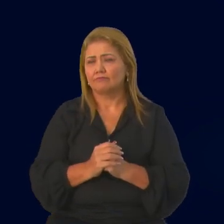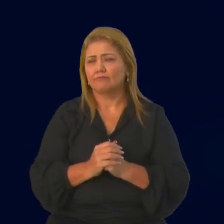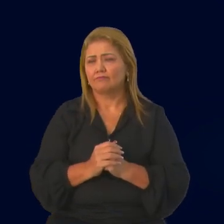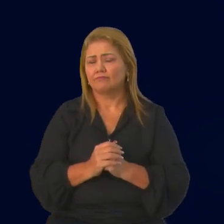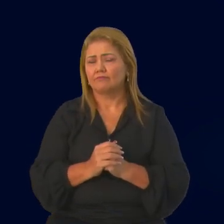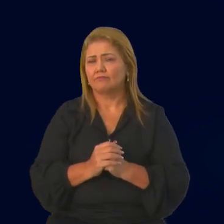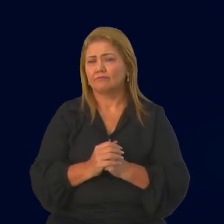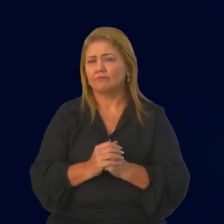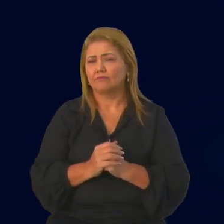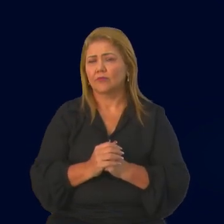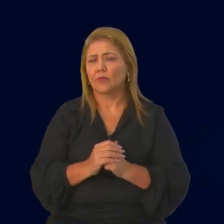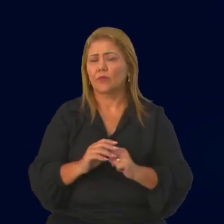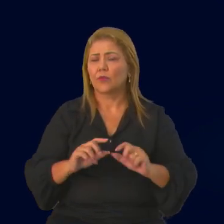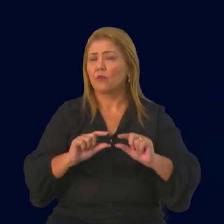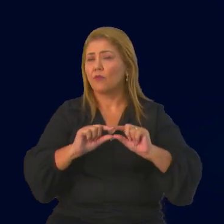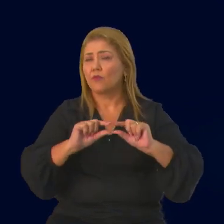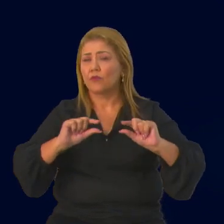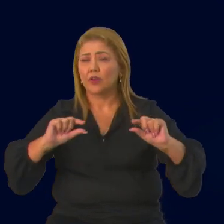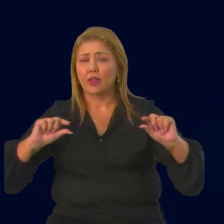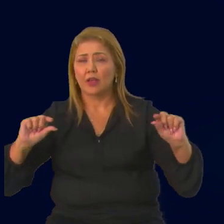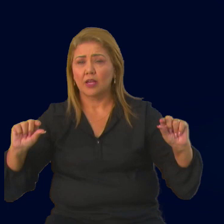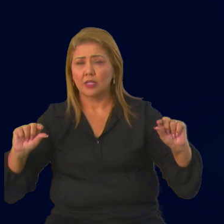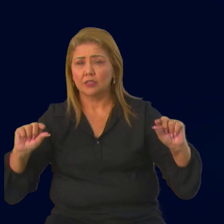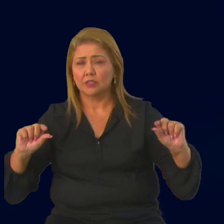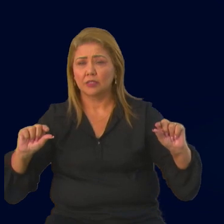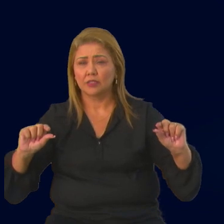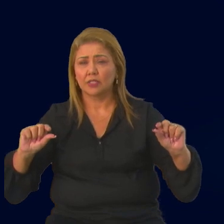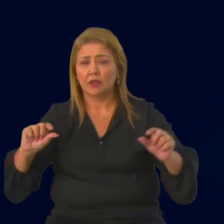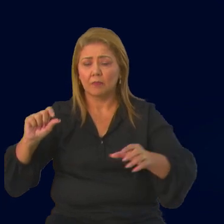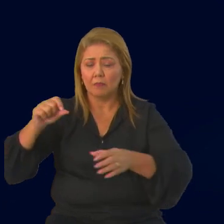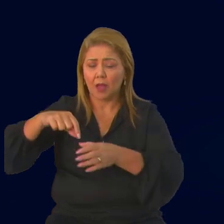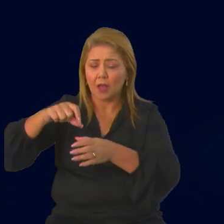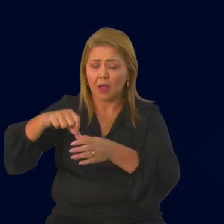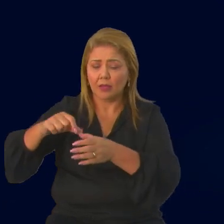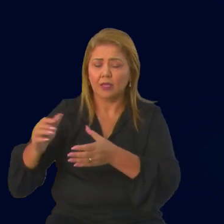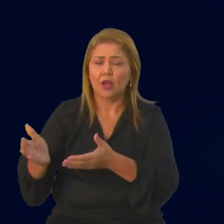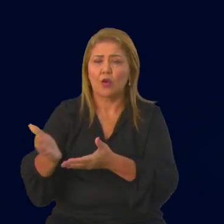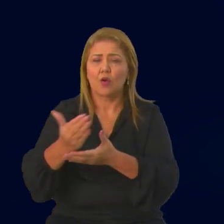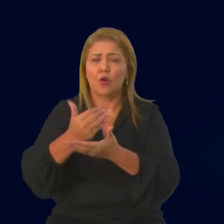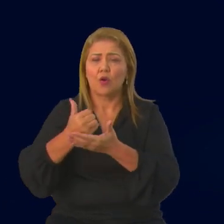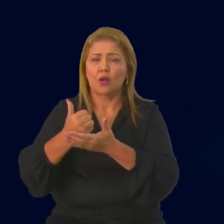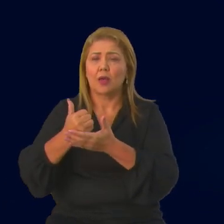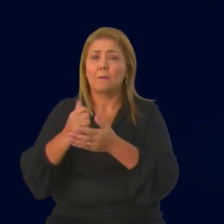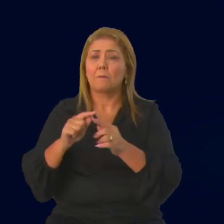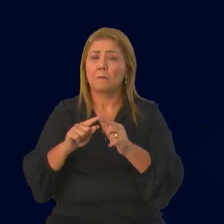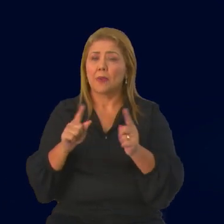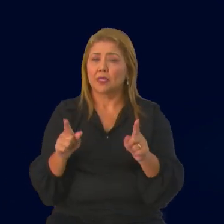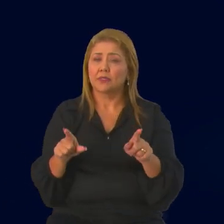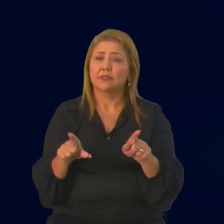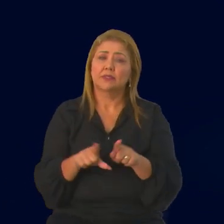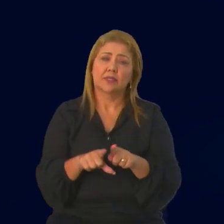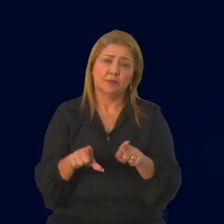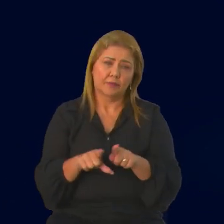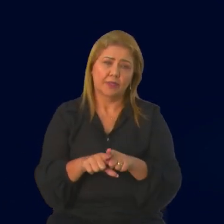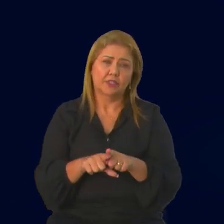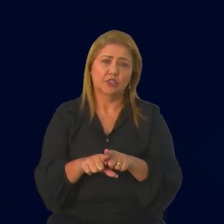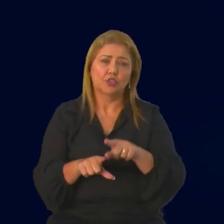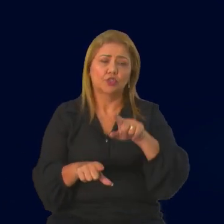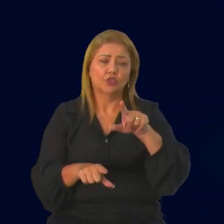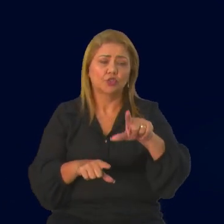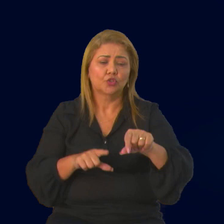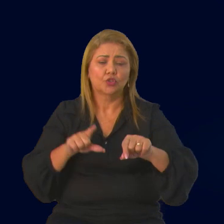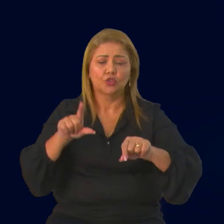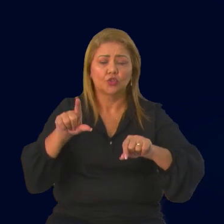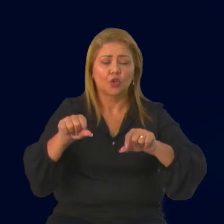Como diz a frase, você colhe o que planta, mas você também escolhe o